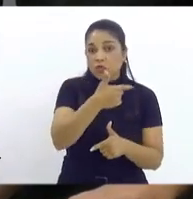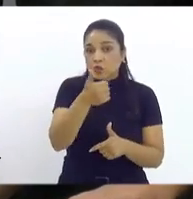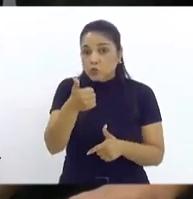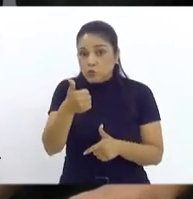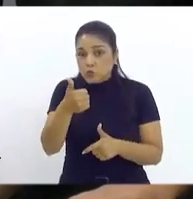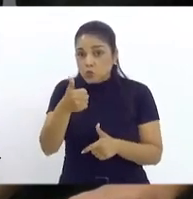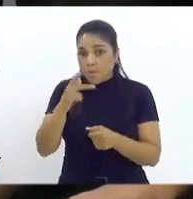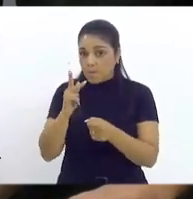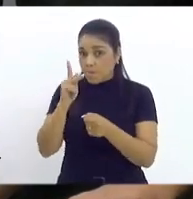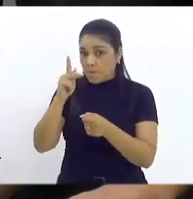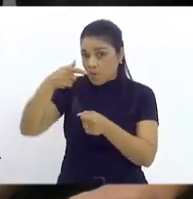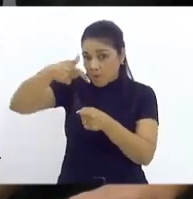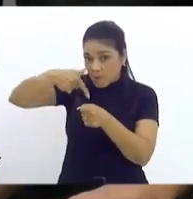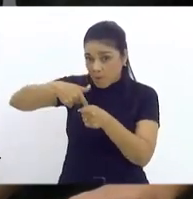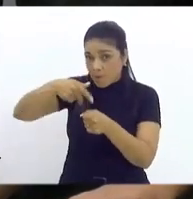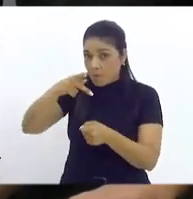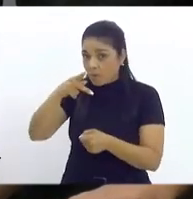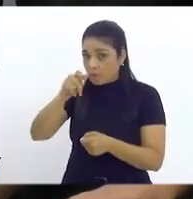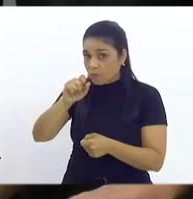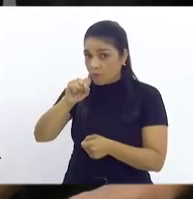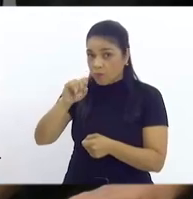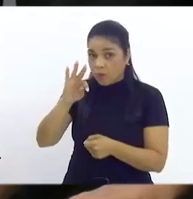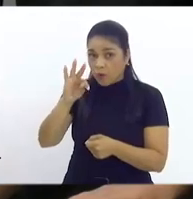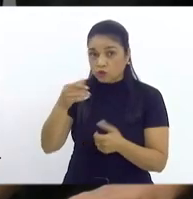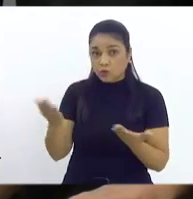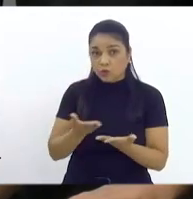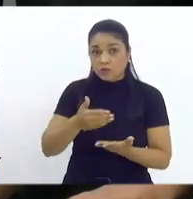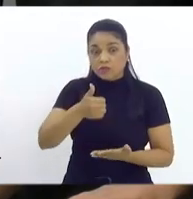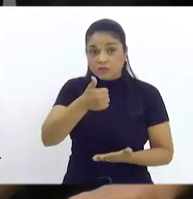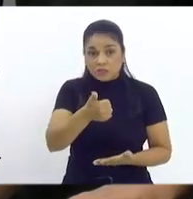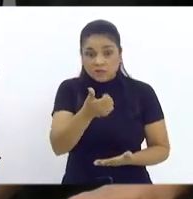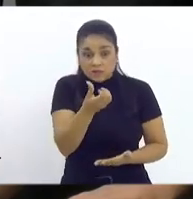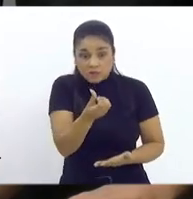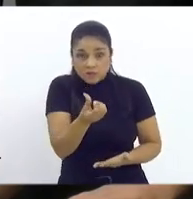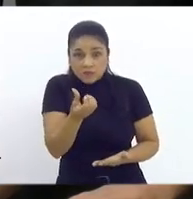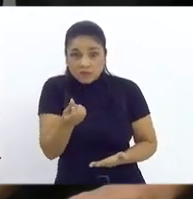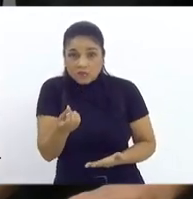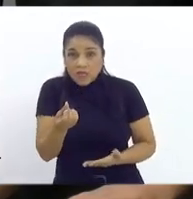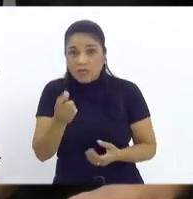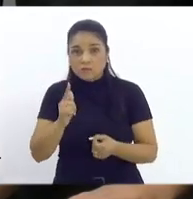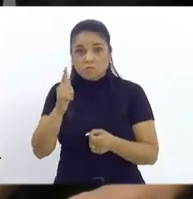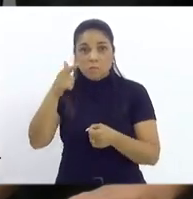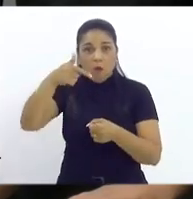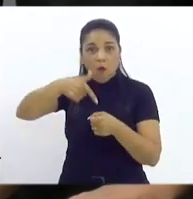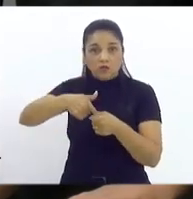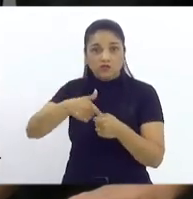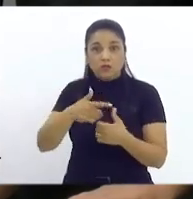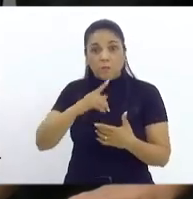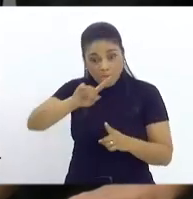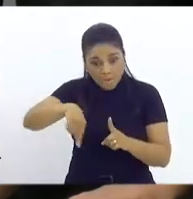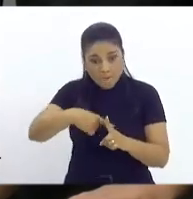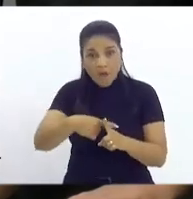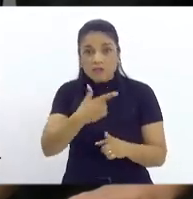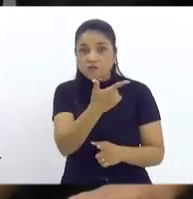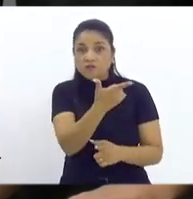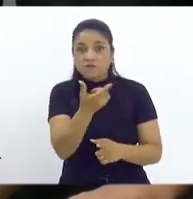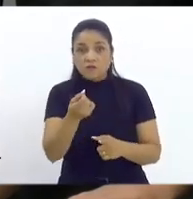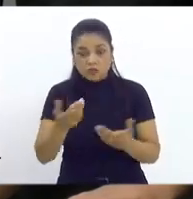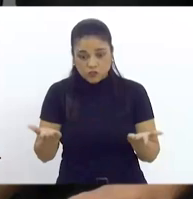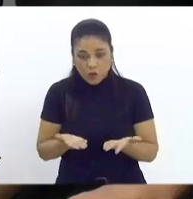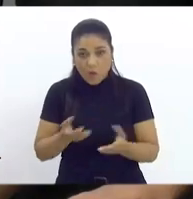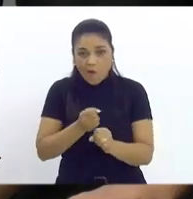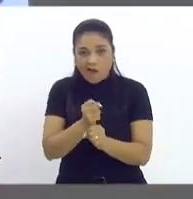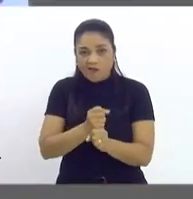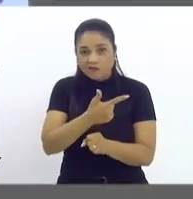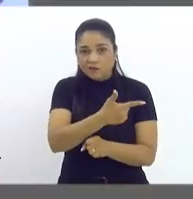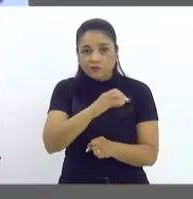postos, passamos a 676 atual. Só esse ano a gente já colocou 20 postos novos em